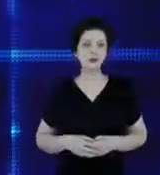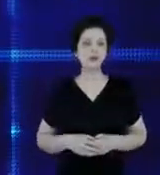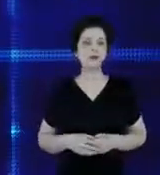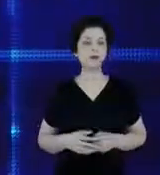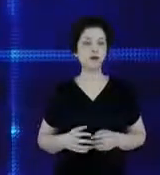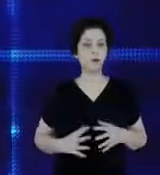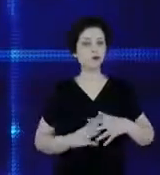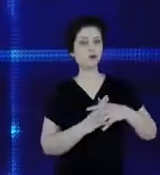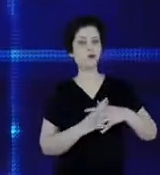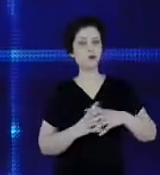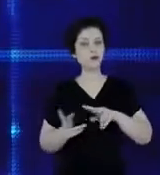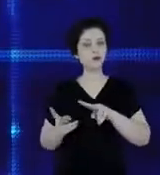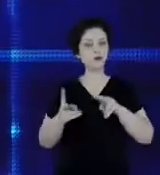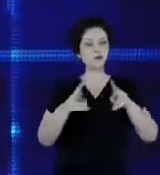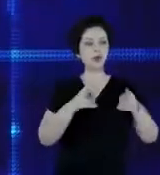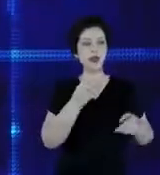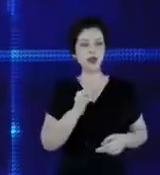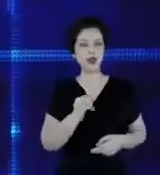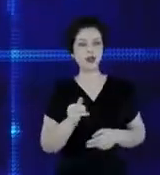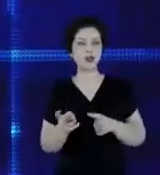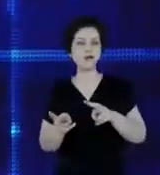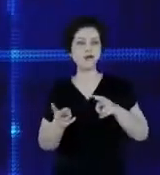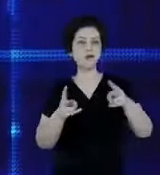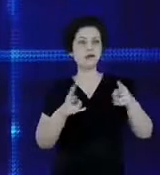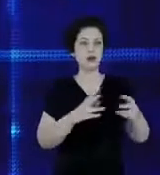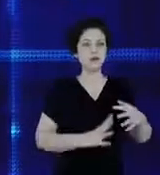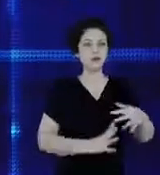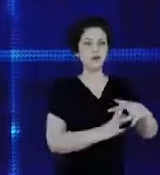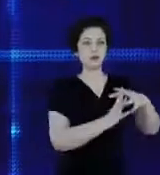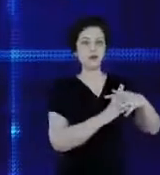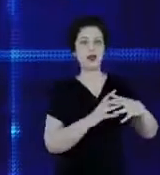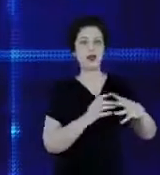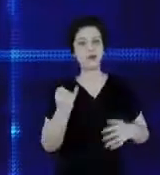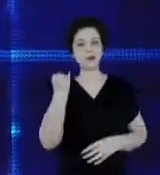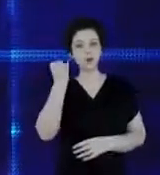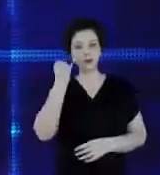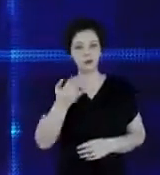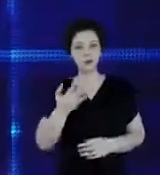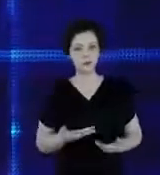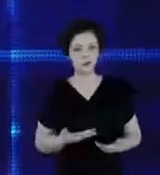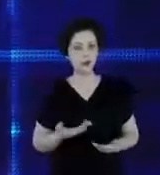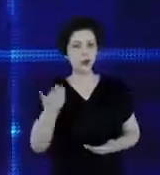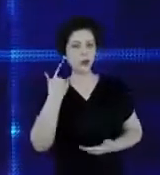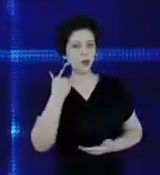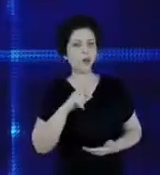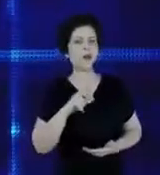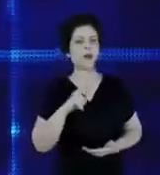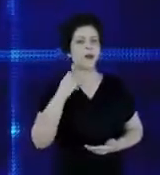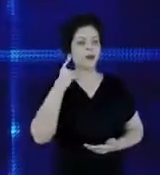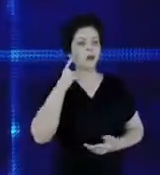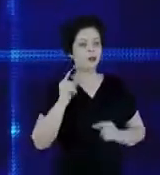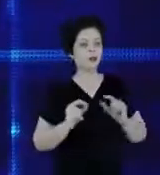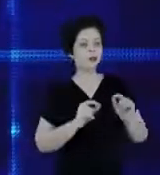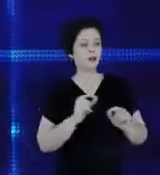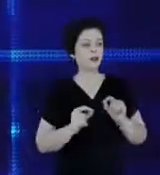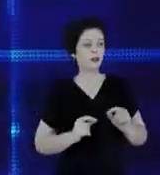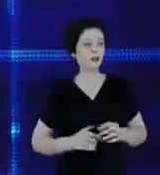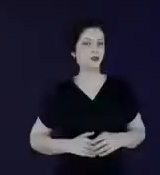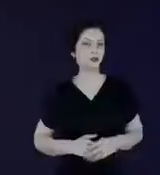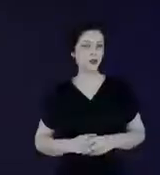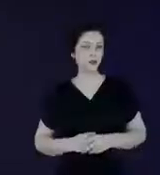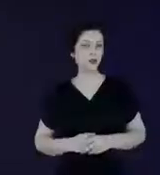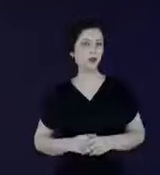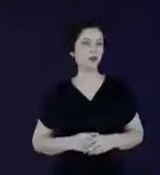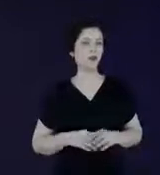com a transição energética, né? Acho que isso é um fator muito relevante para a gente considerar até mesmo na própria regulamentação do